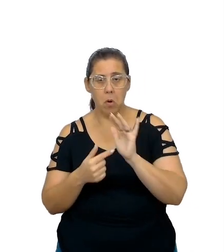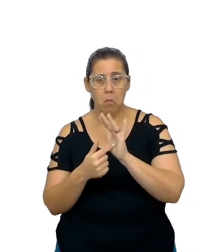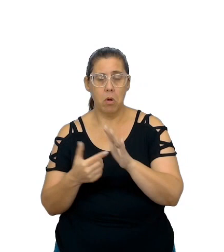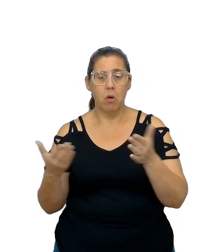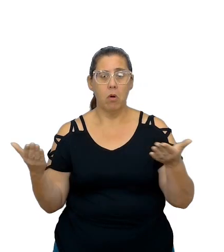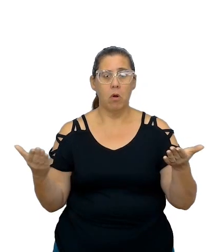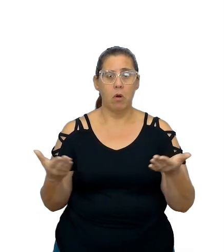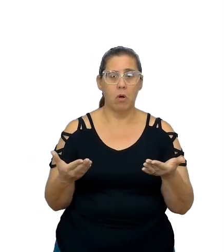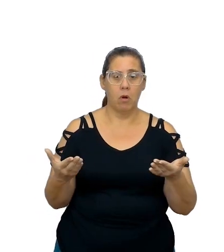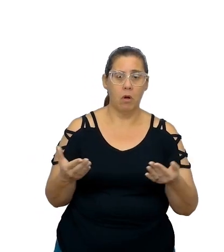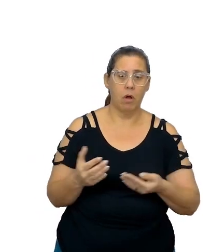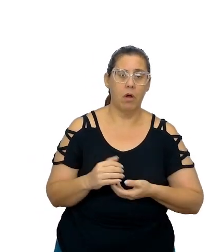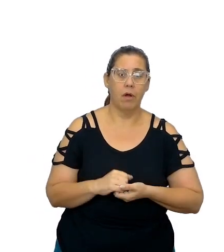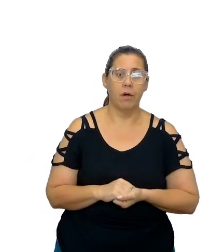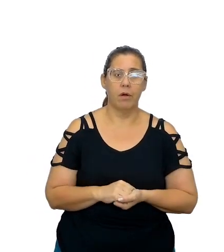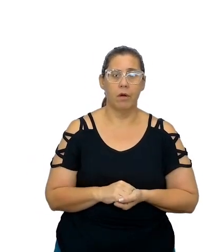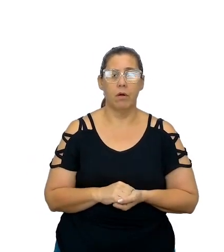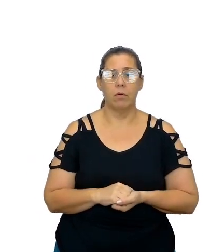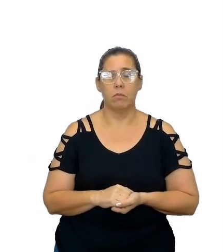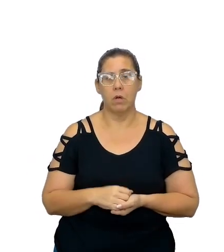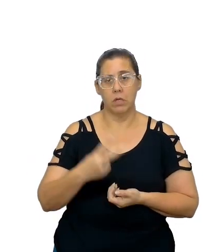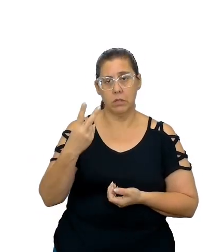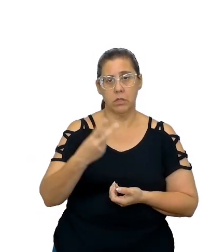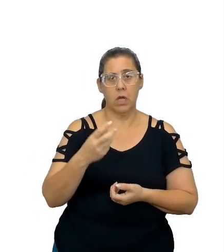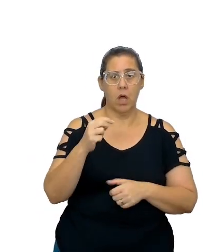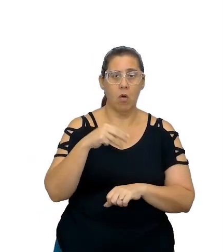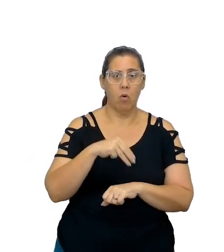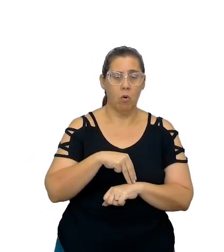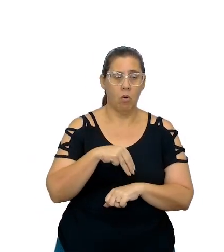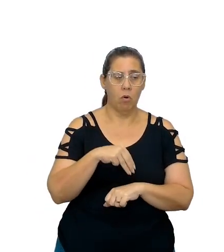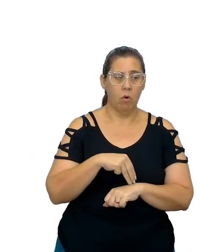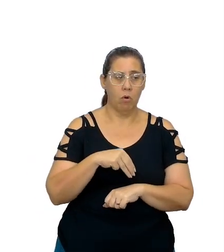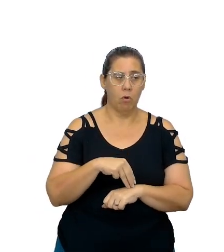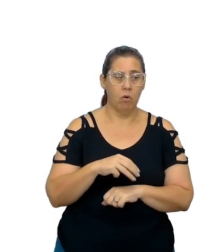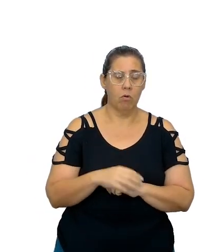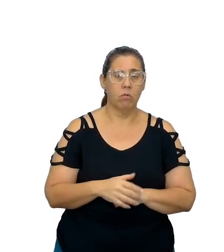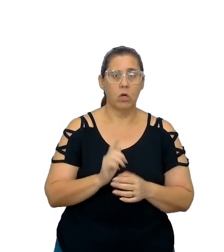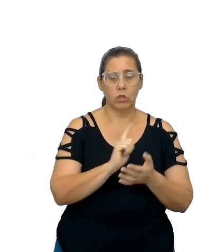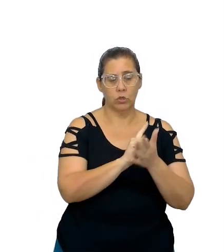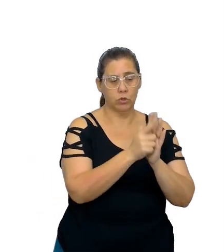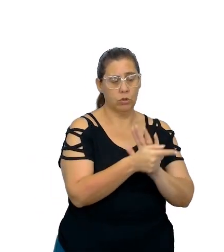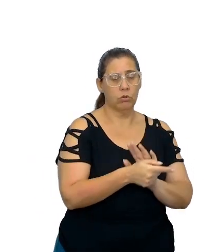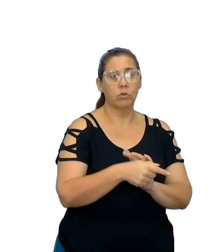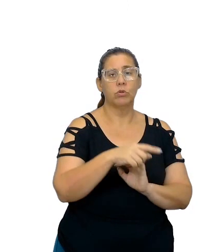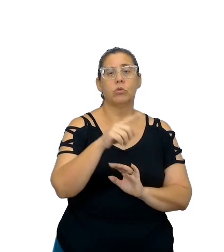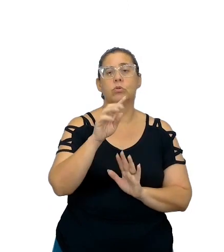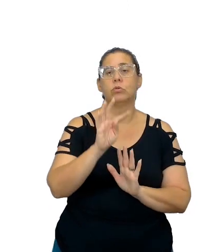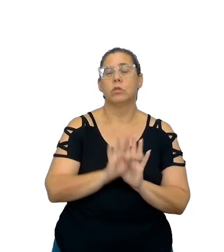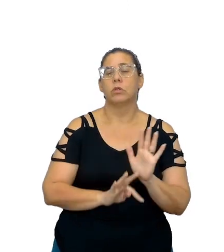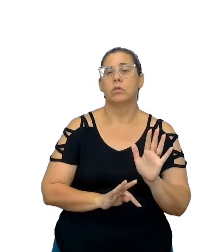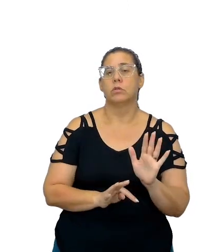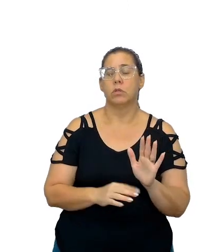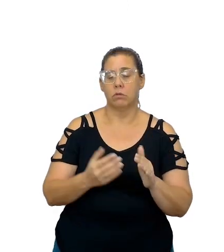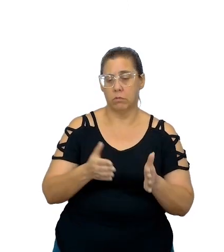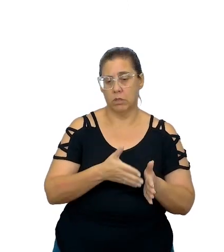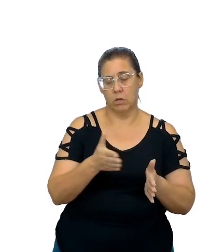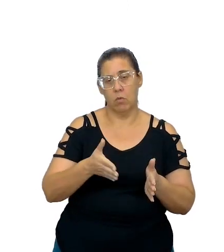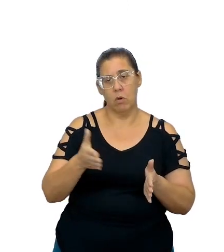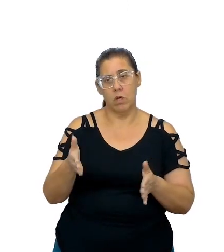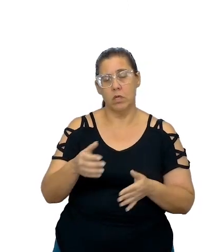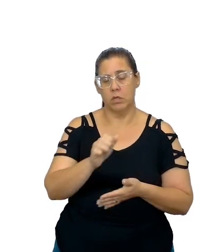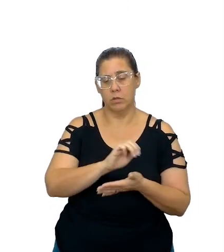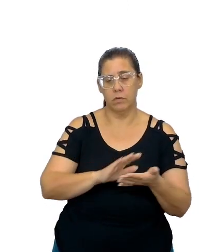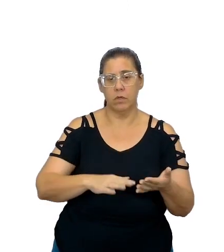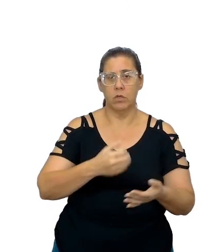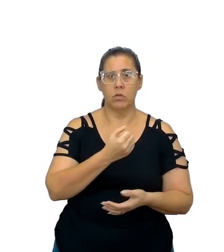no nosso, a partir do segundo momento, né? Os gêneros textuais na sequência de atividade